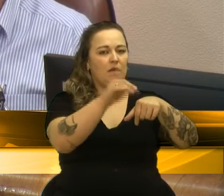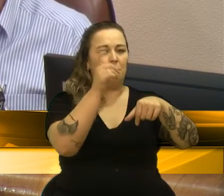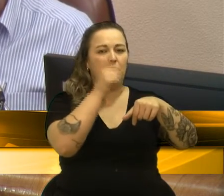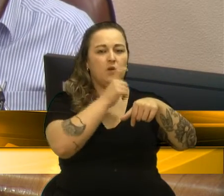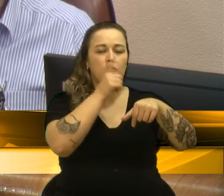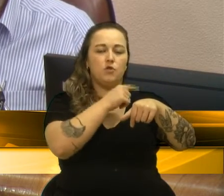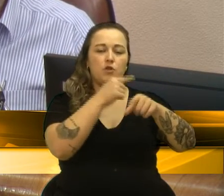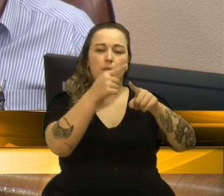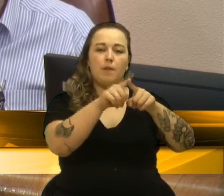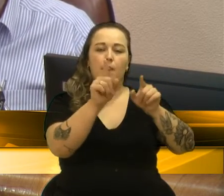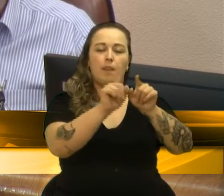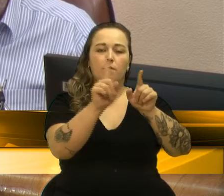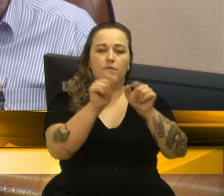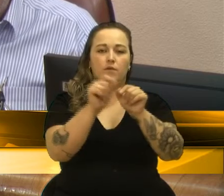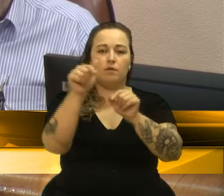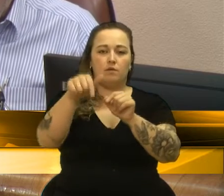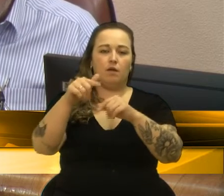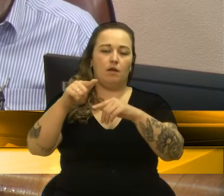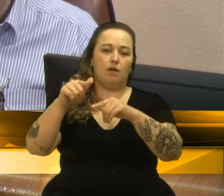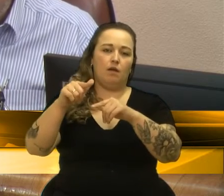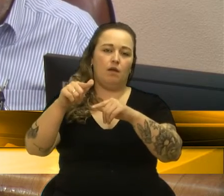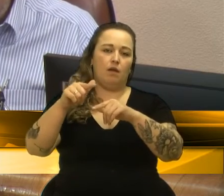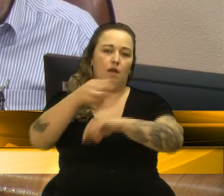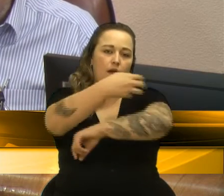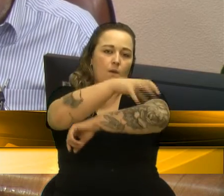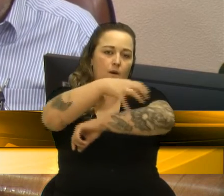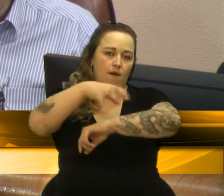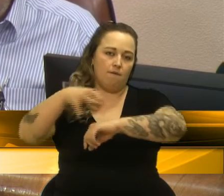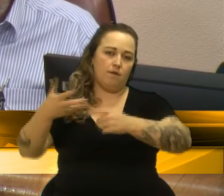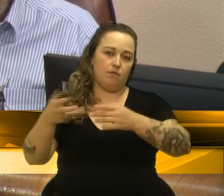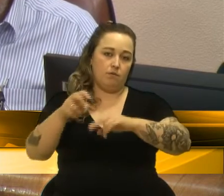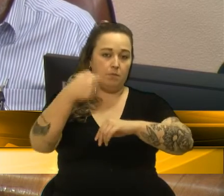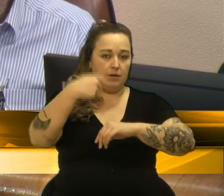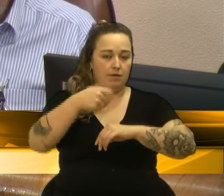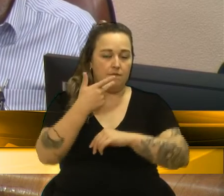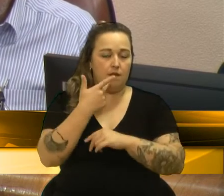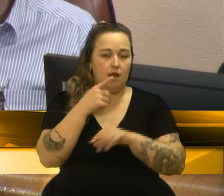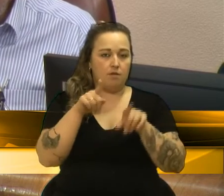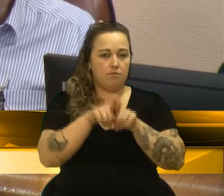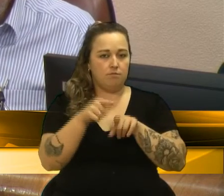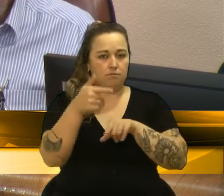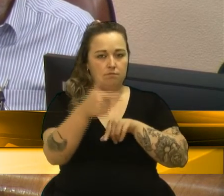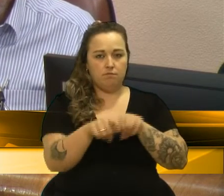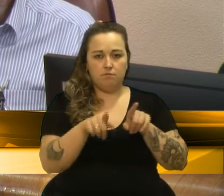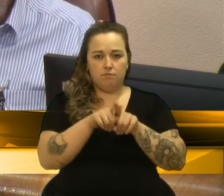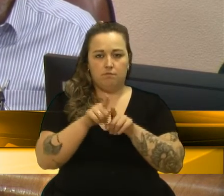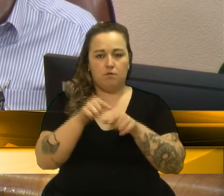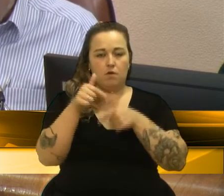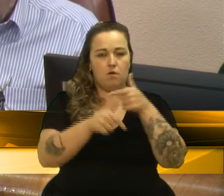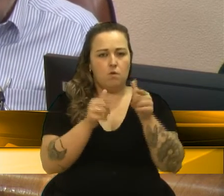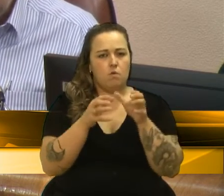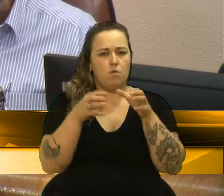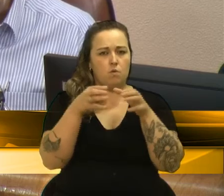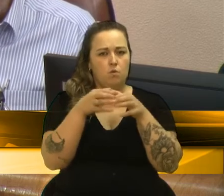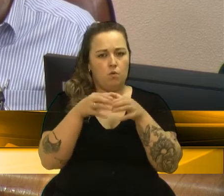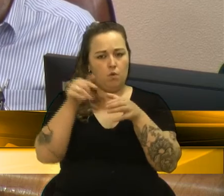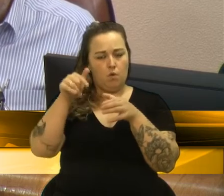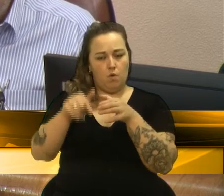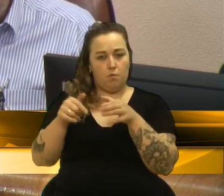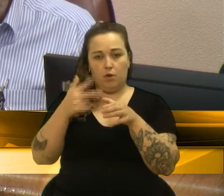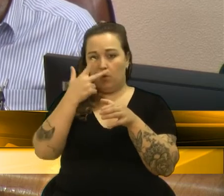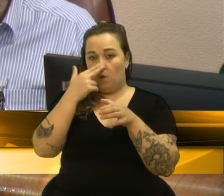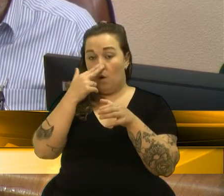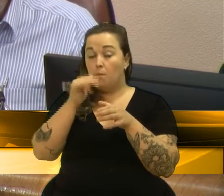impedir a sua realização. É preciso reforçar que, para um segmento populacional estigmatizado, a exemplo da